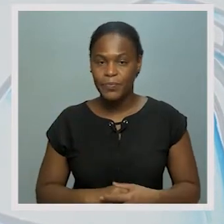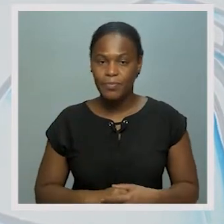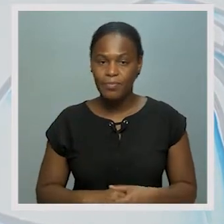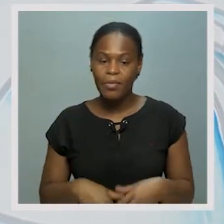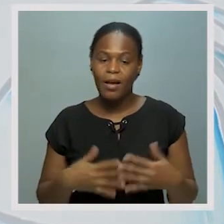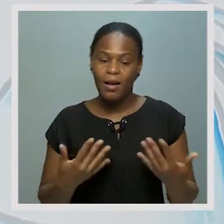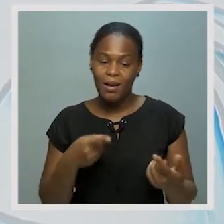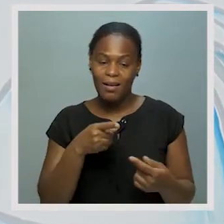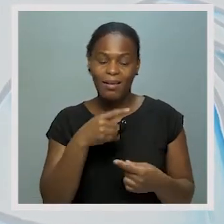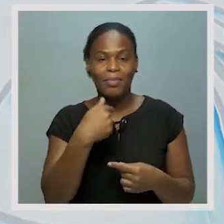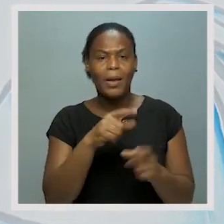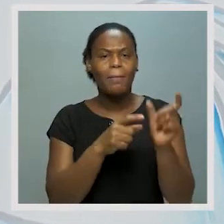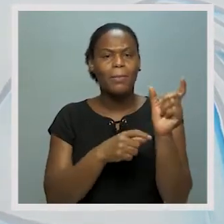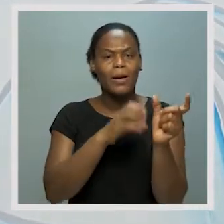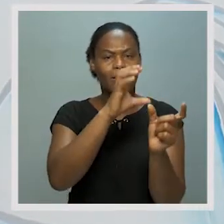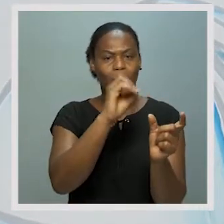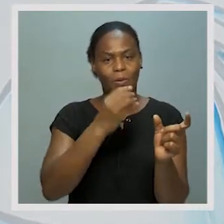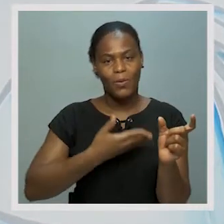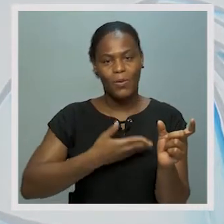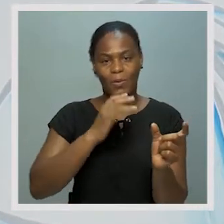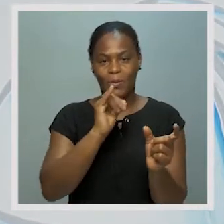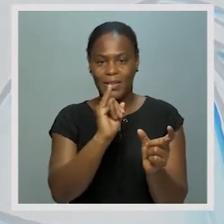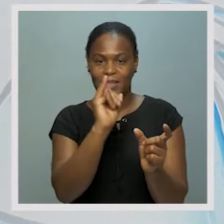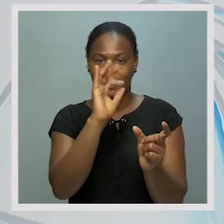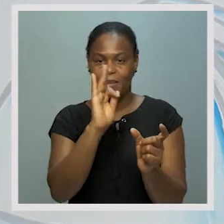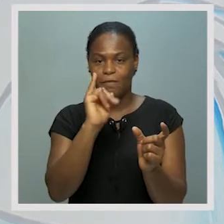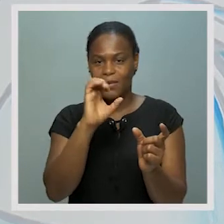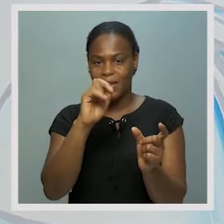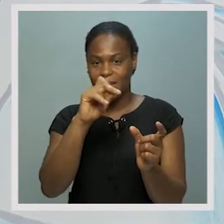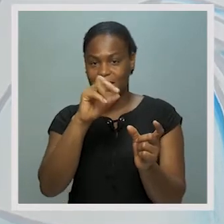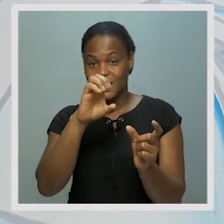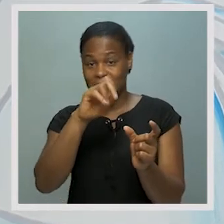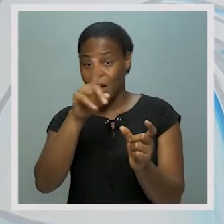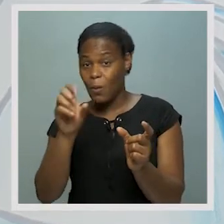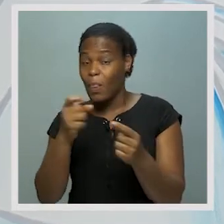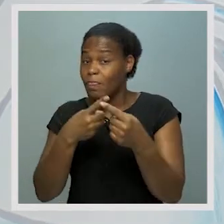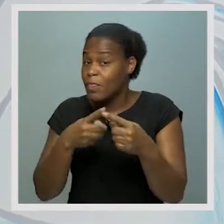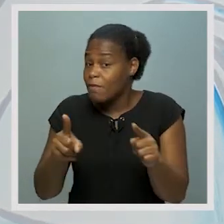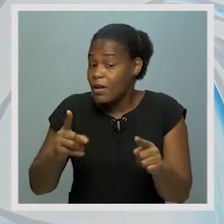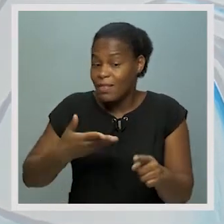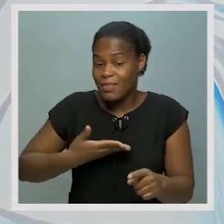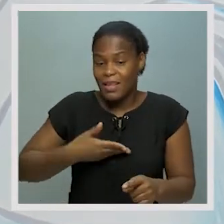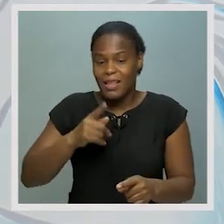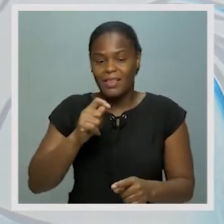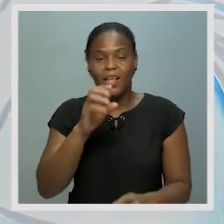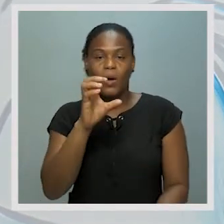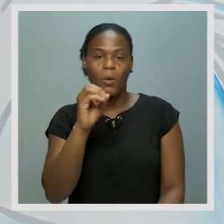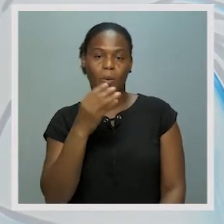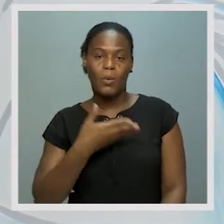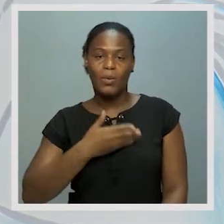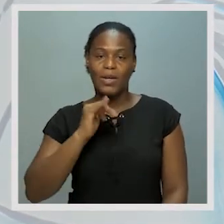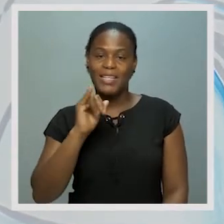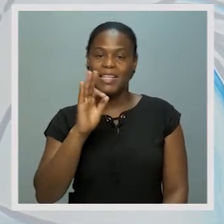Nós temos, então, aqui, codificação é diferente da decodificação, ou